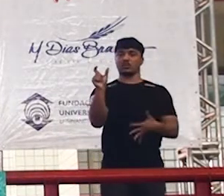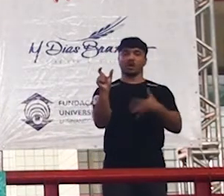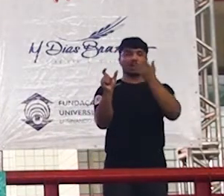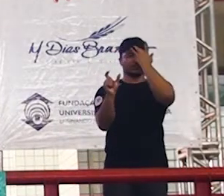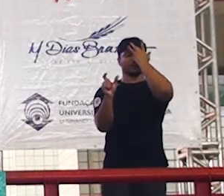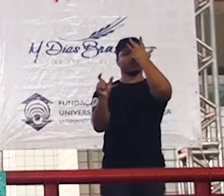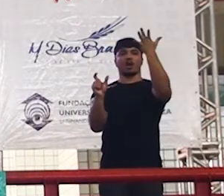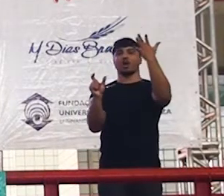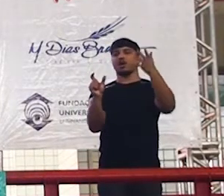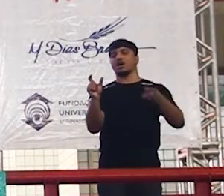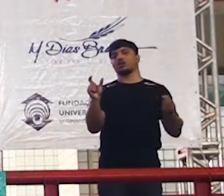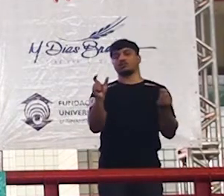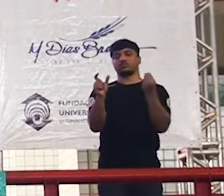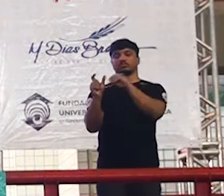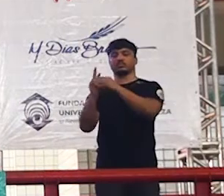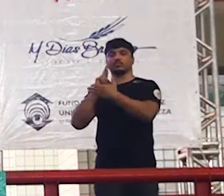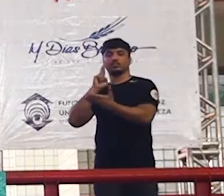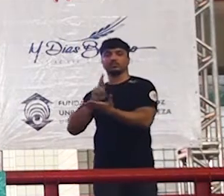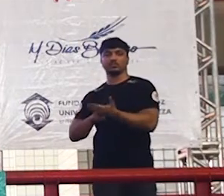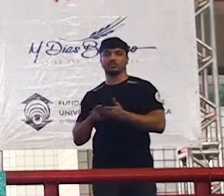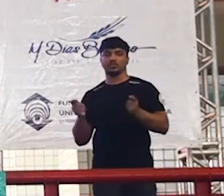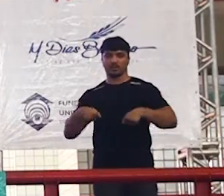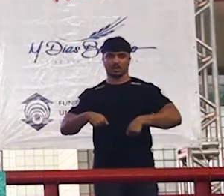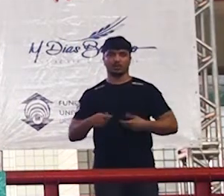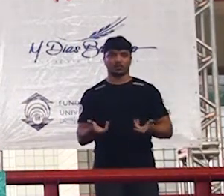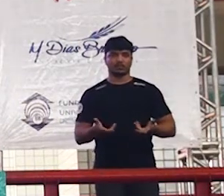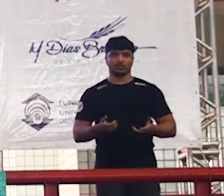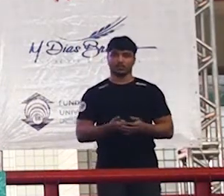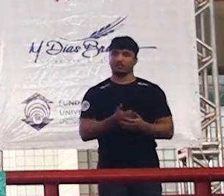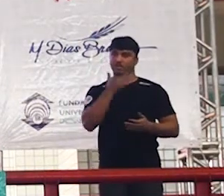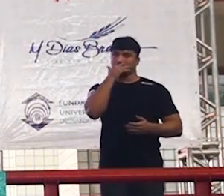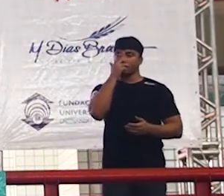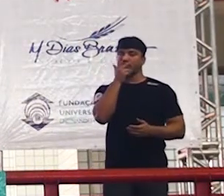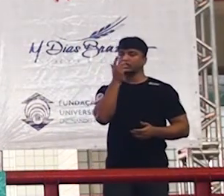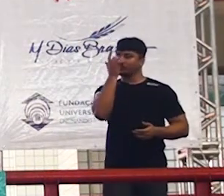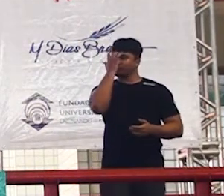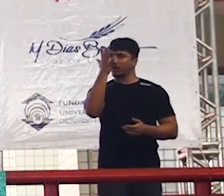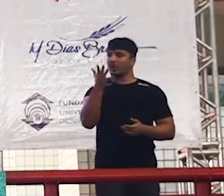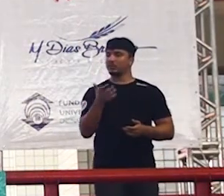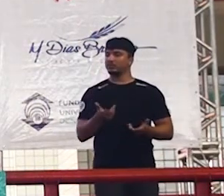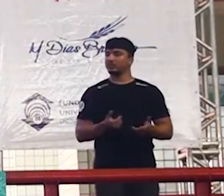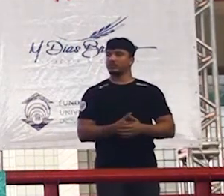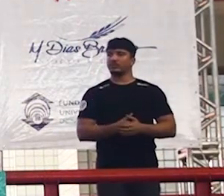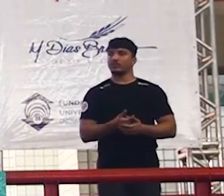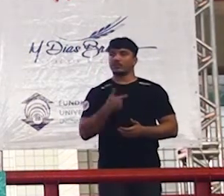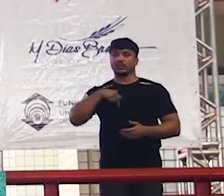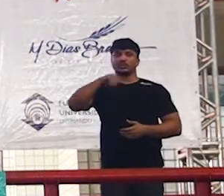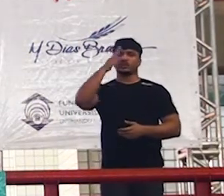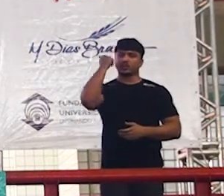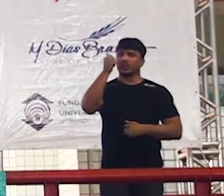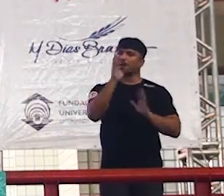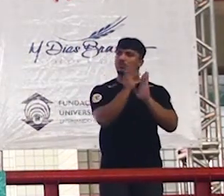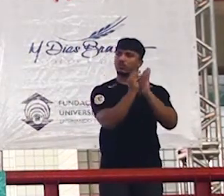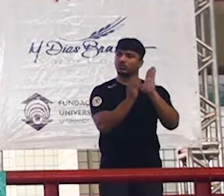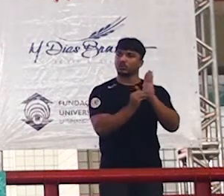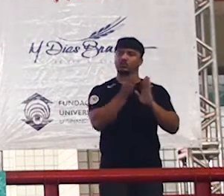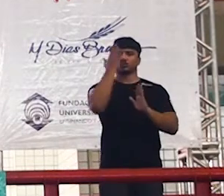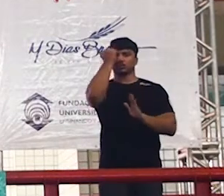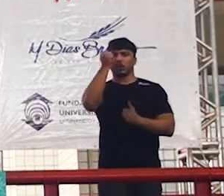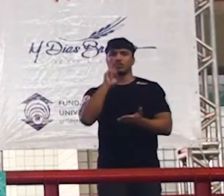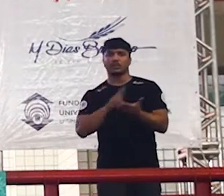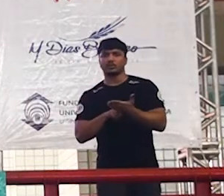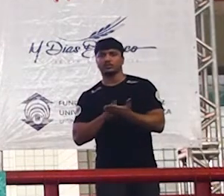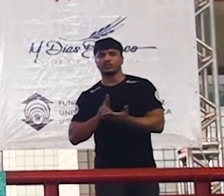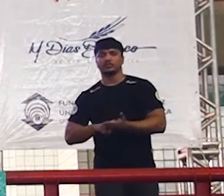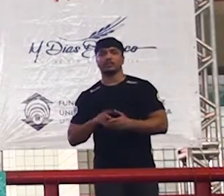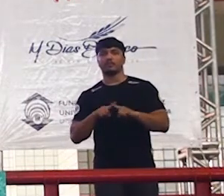aquela palavra quer dizer, e aí você percebeu que a questão era fácil? Você sabe o conteúdo, você sabe responder a questão, mas